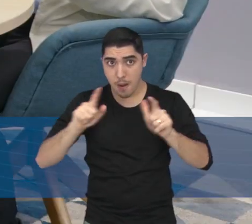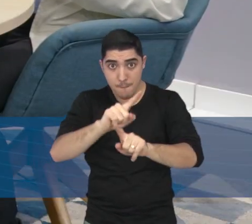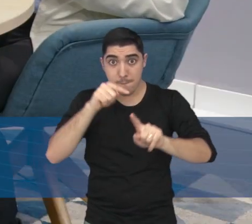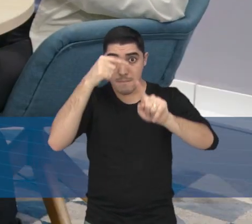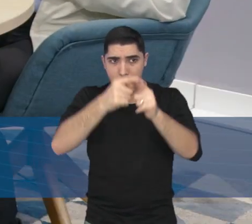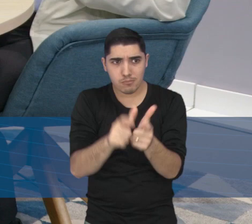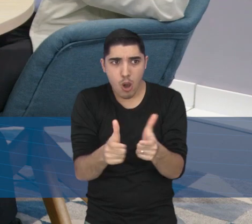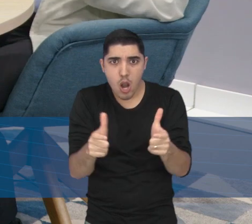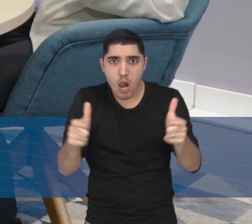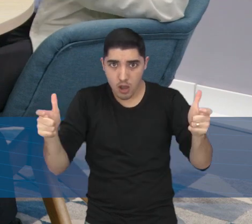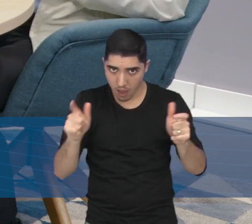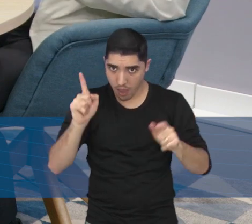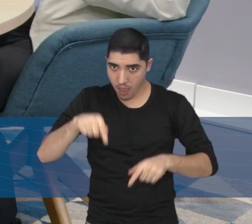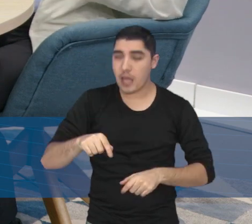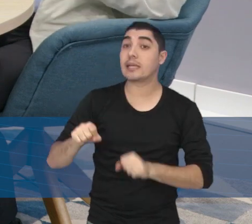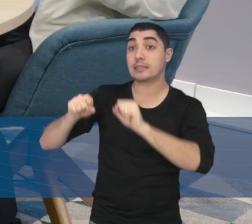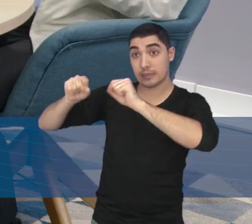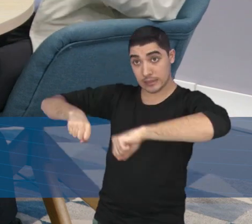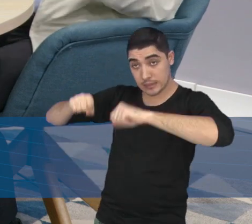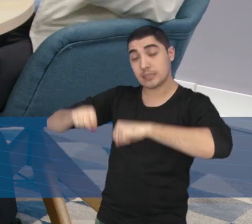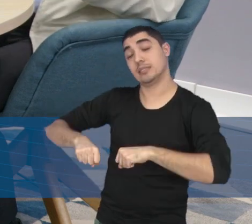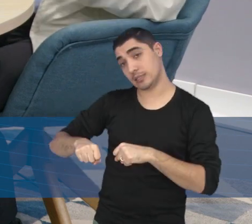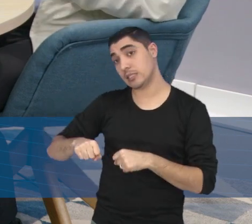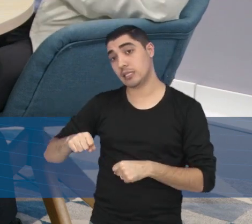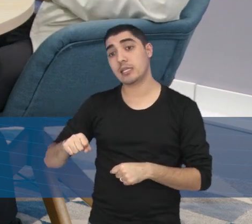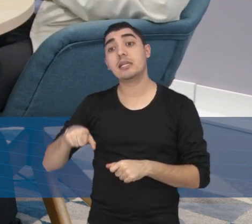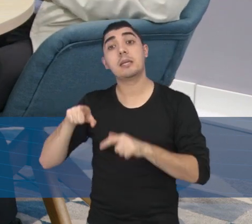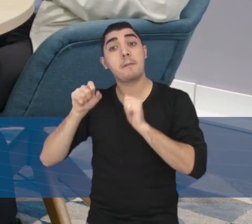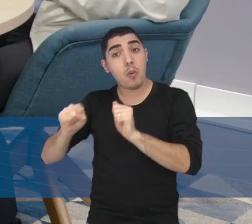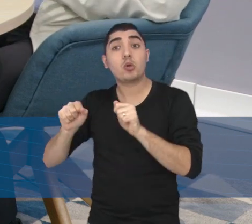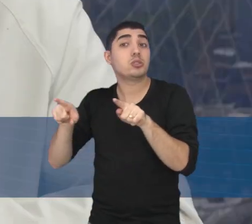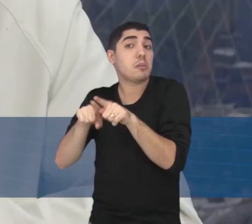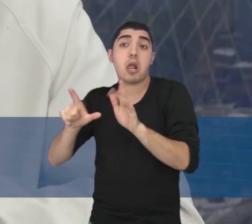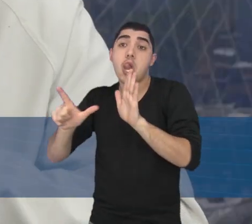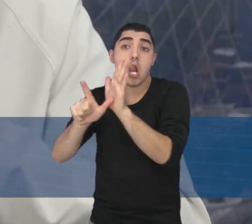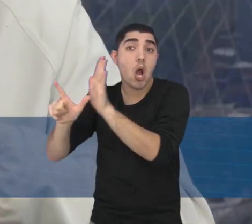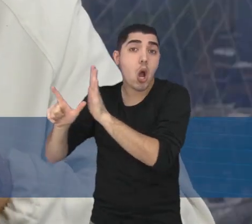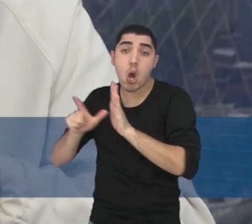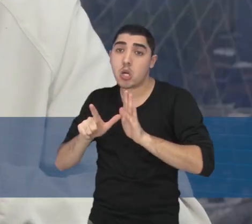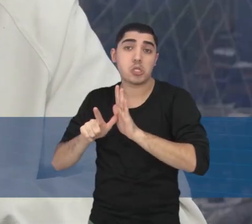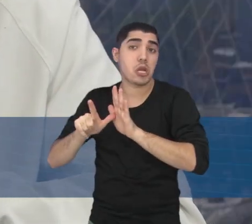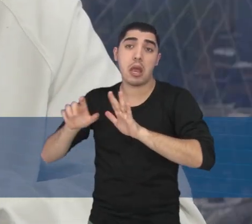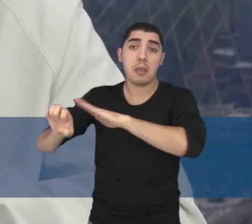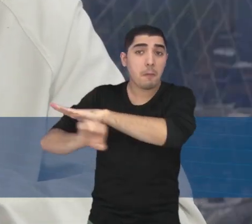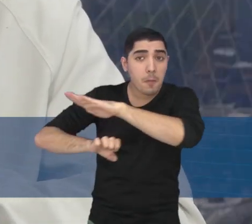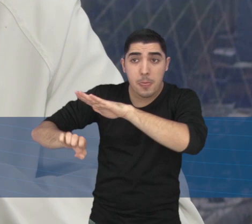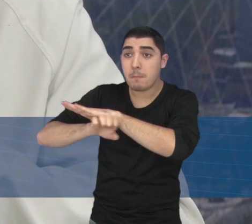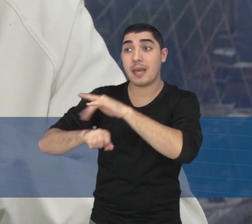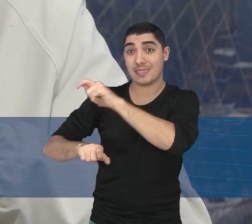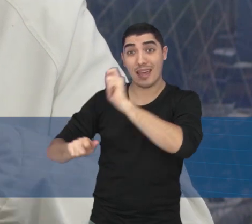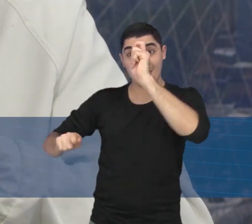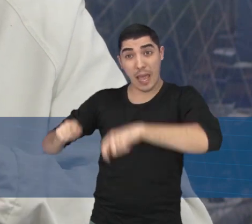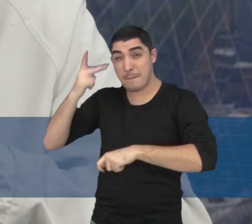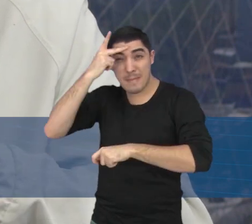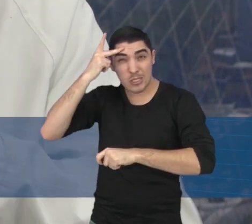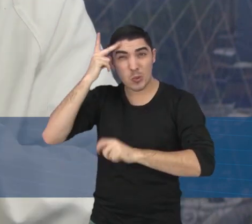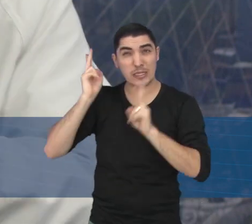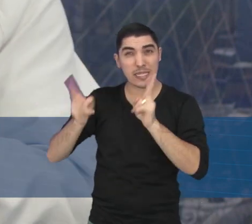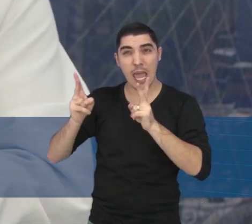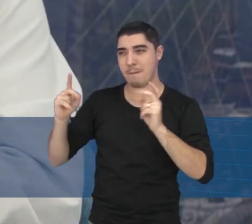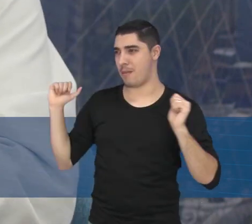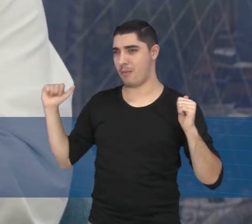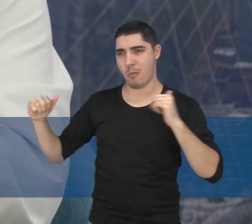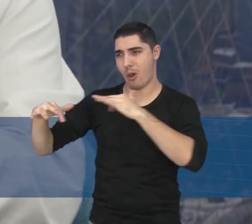aberto, parques, né, em pontos diversos. E também pode ser algum estabelecimento comercial que tem algum movimento grande, ou mesmo, porque